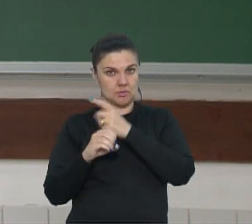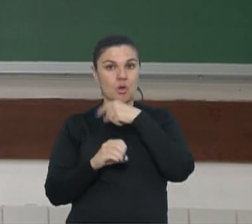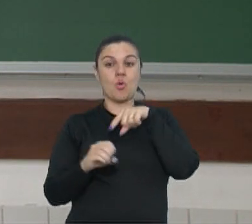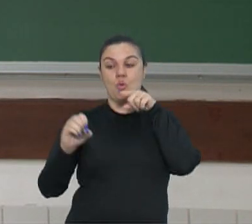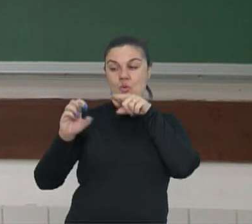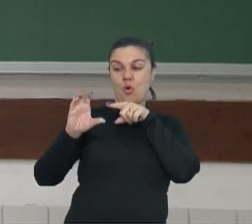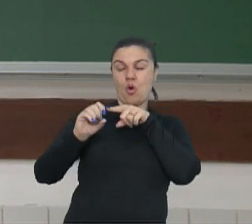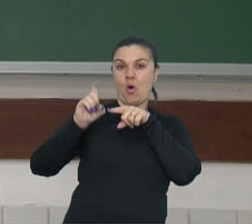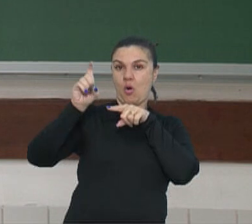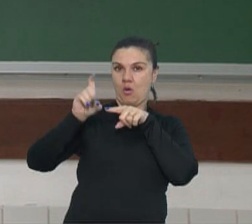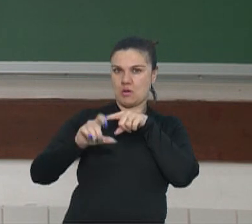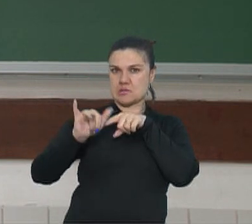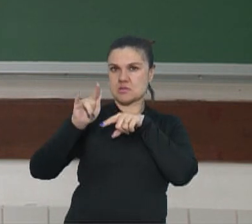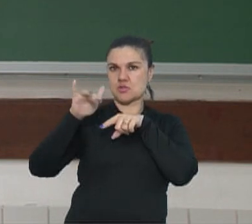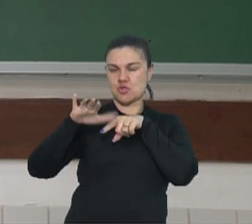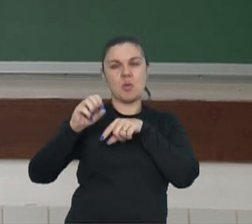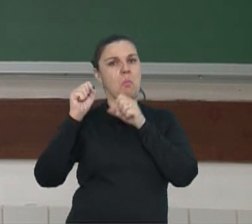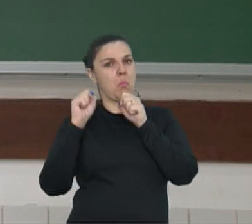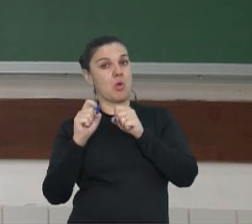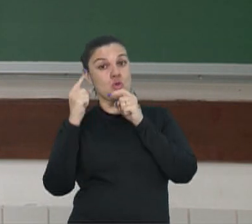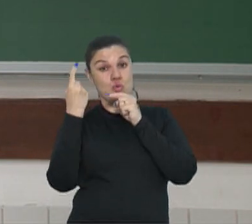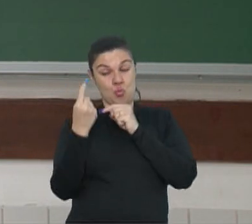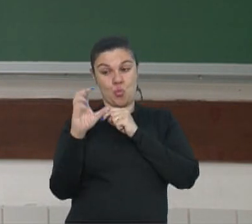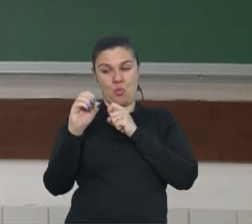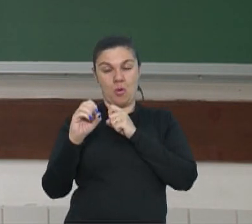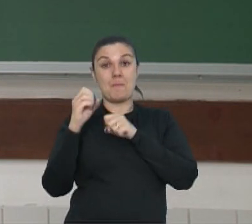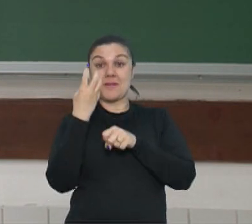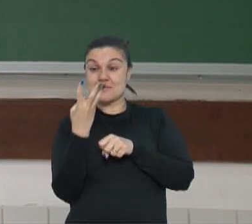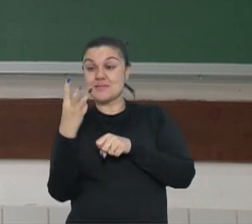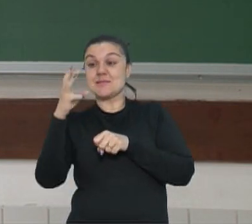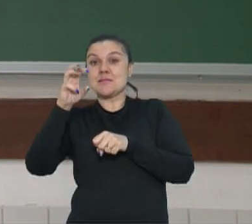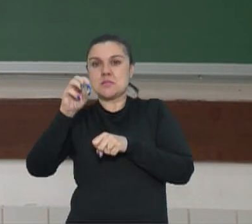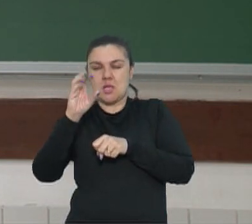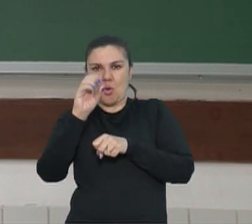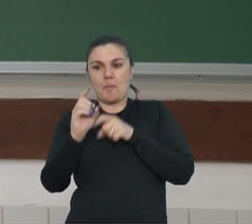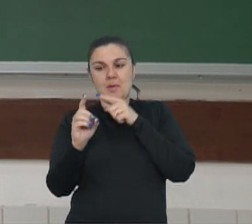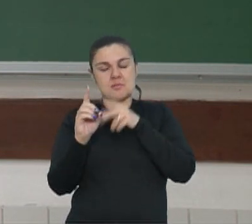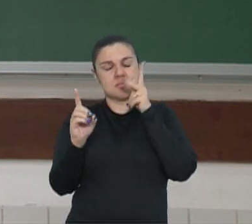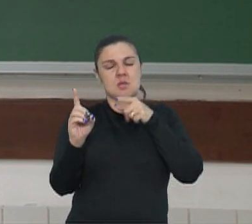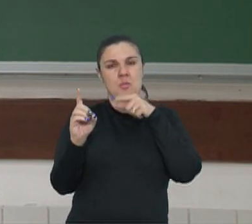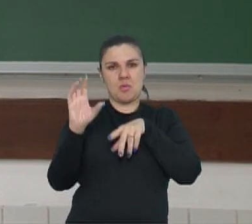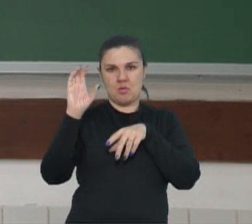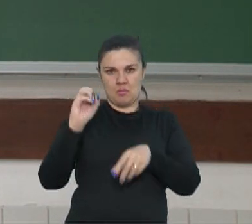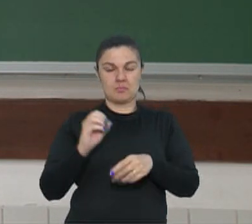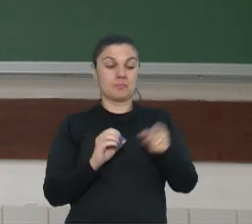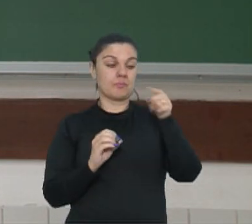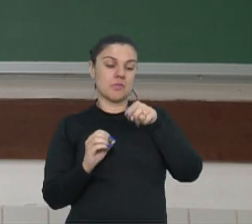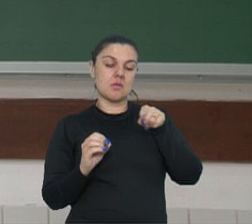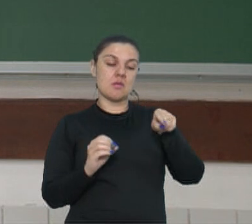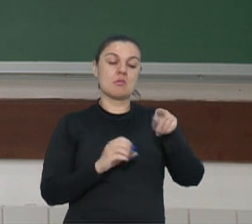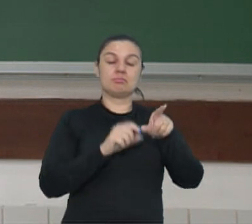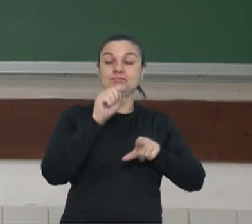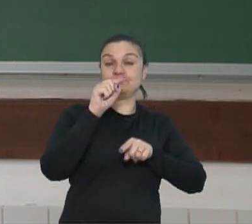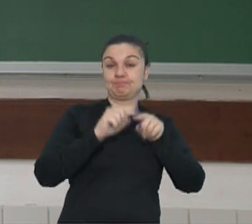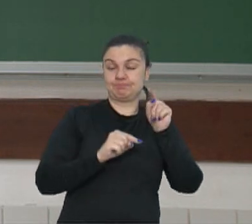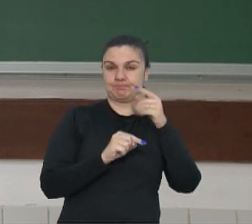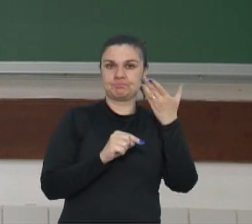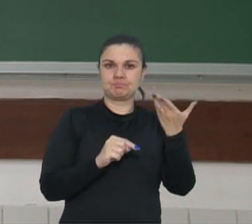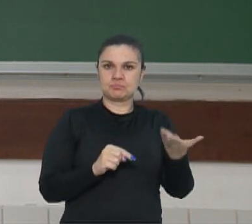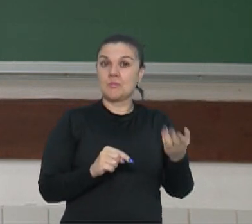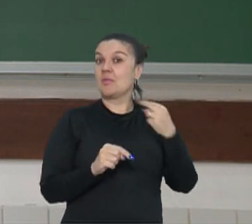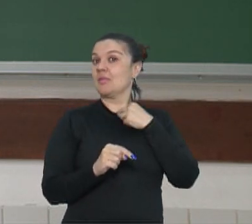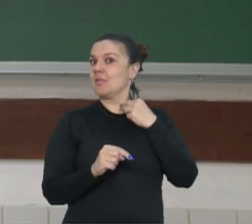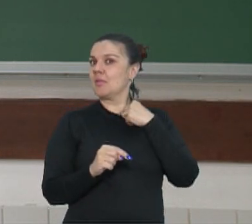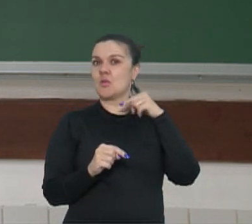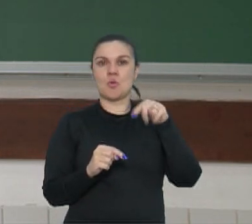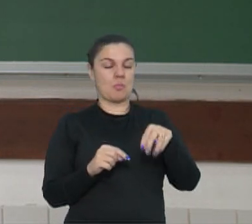oxigênio pode ser um oxigênio, pode ser 30 oxigênios, mas elemento oxigênio. E o outro elemento. Esse outro elemento não